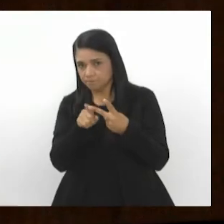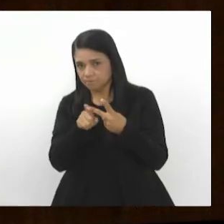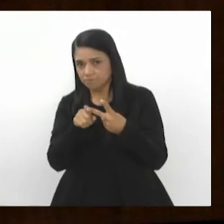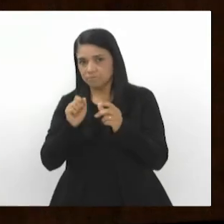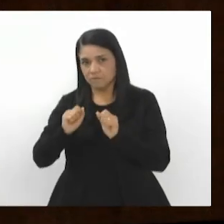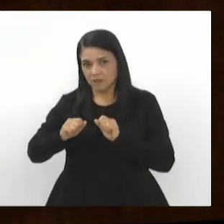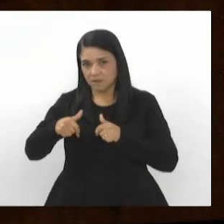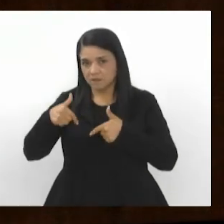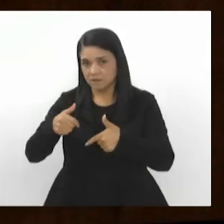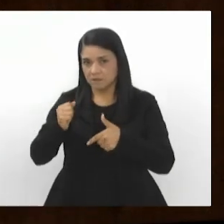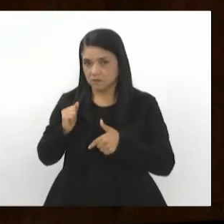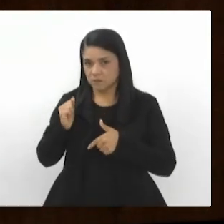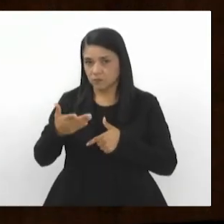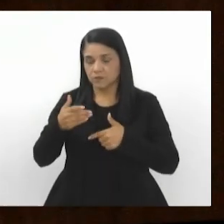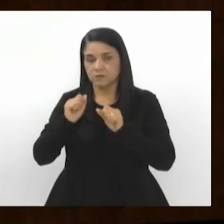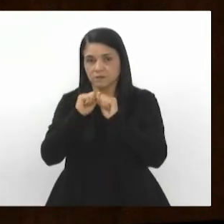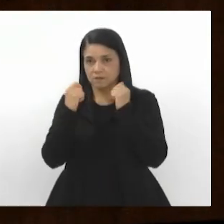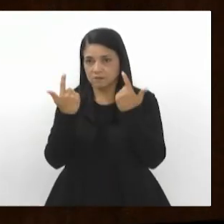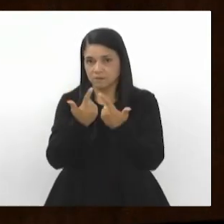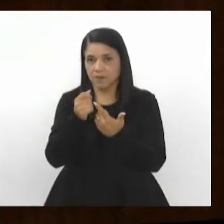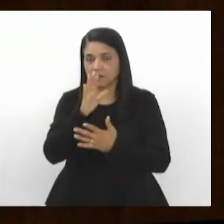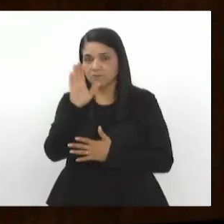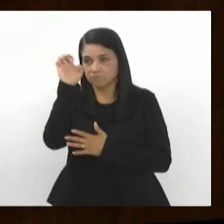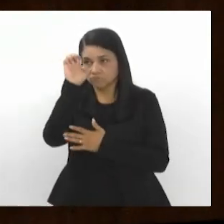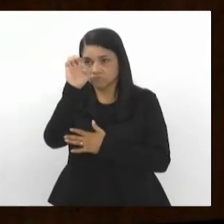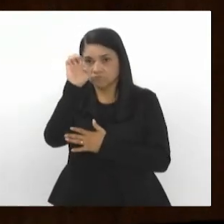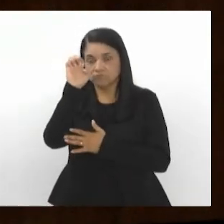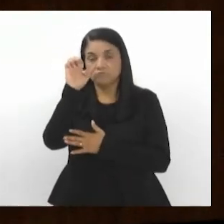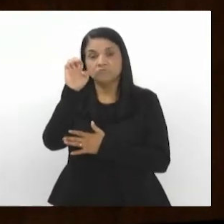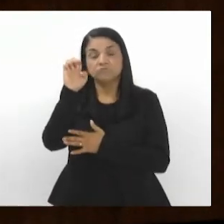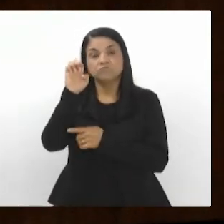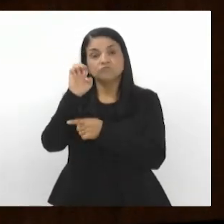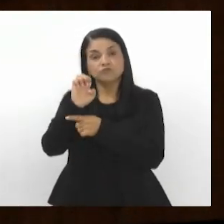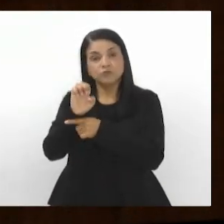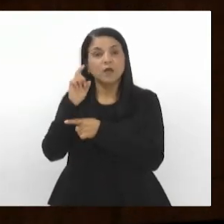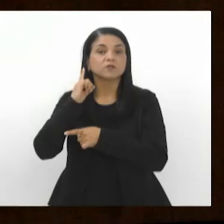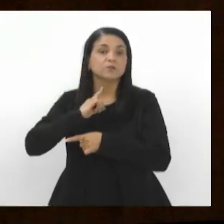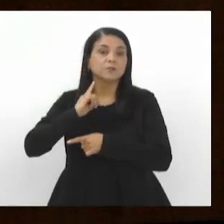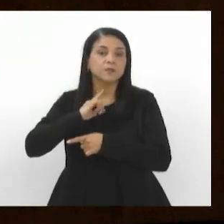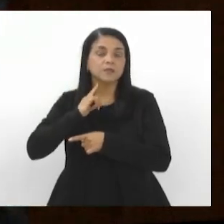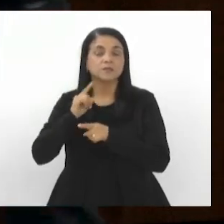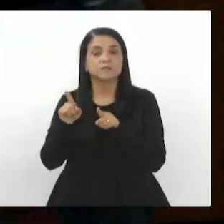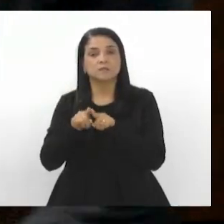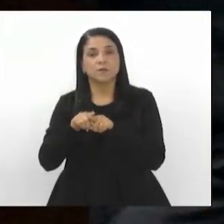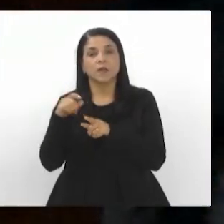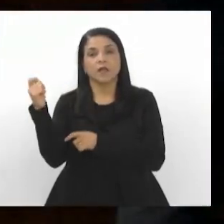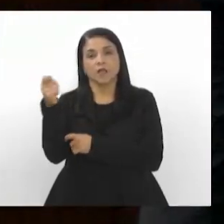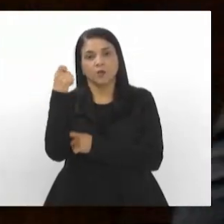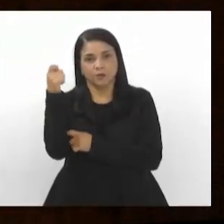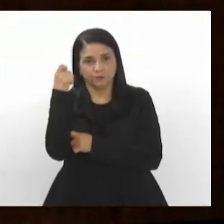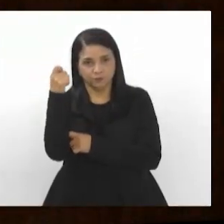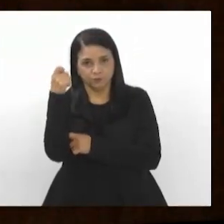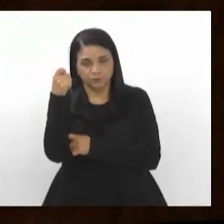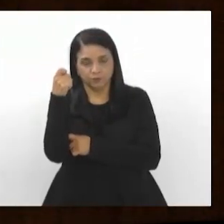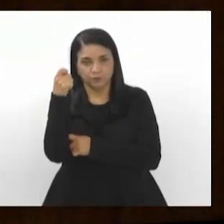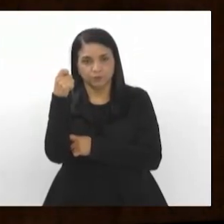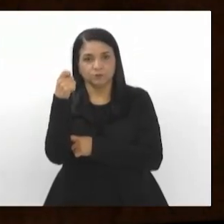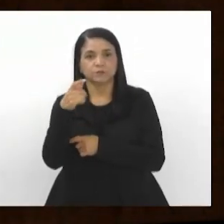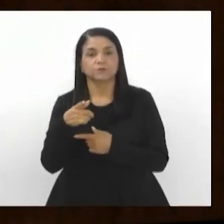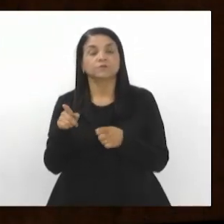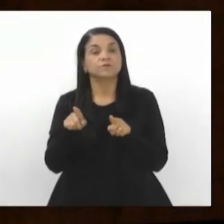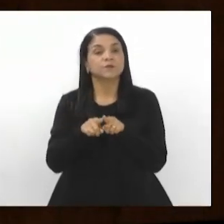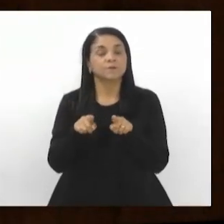das Assembleias Legislativas de Minas Gerais e do Rio Grande do Sul.